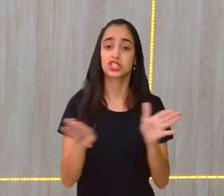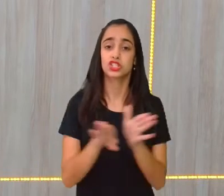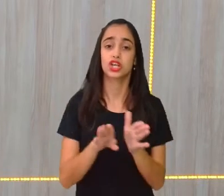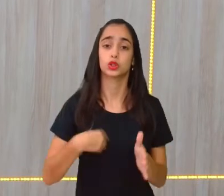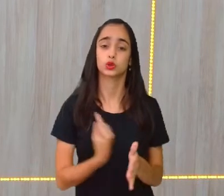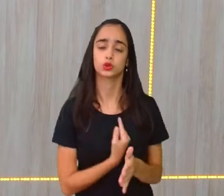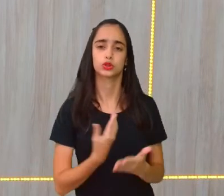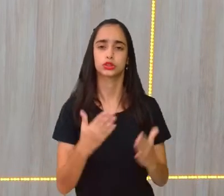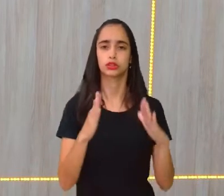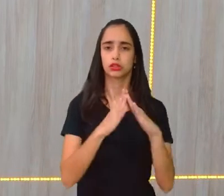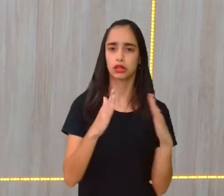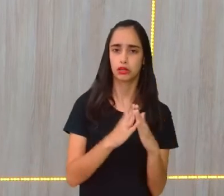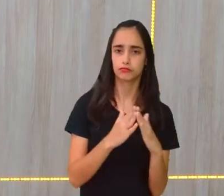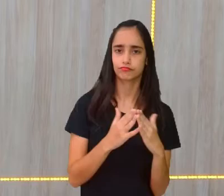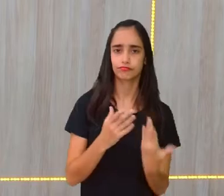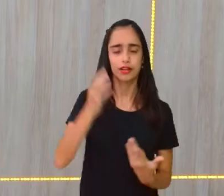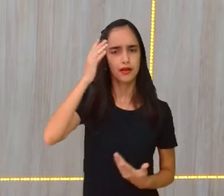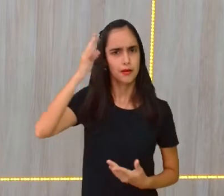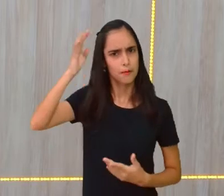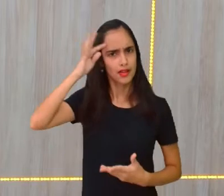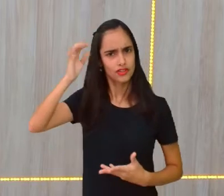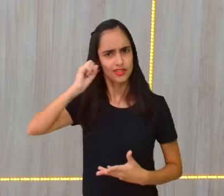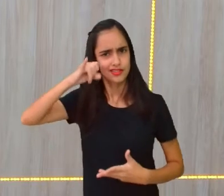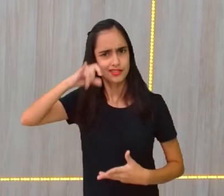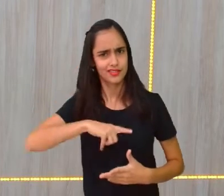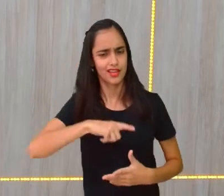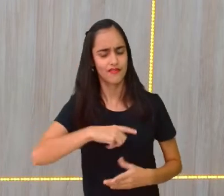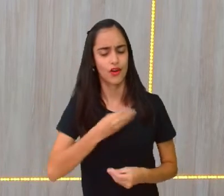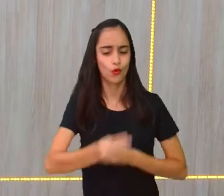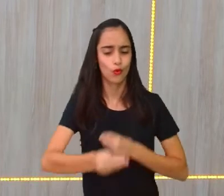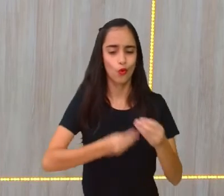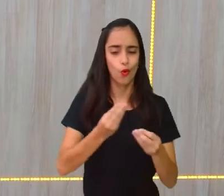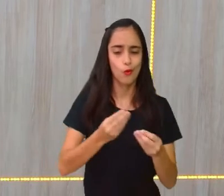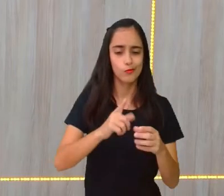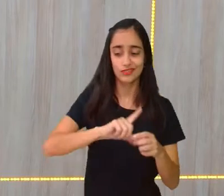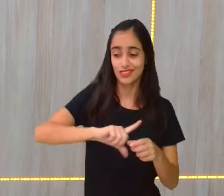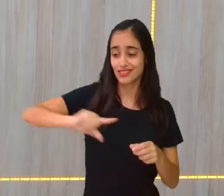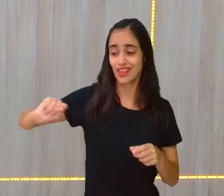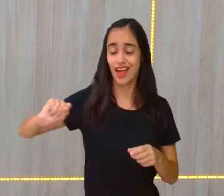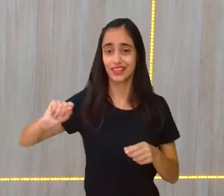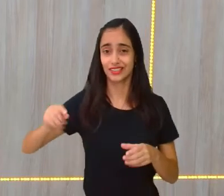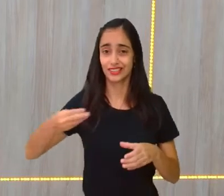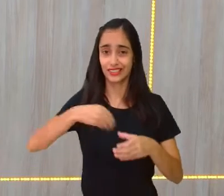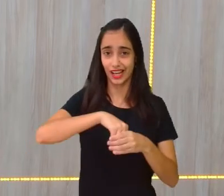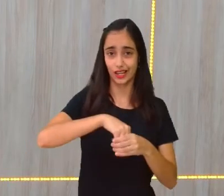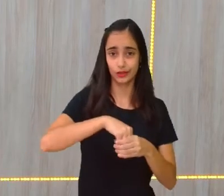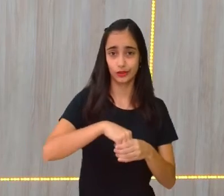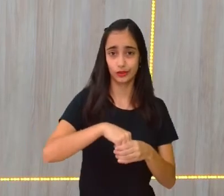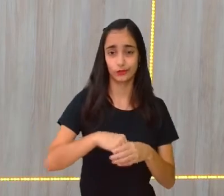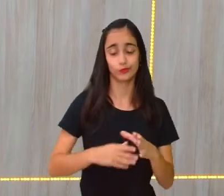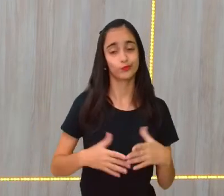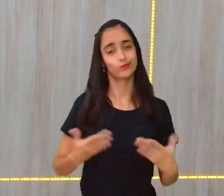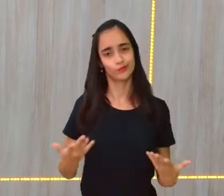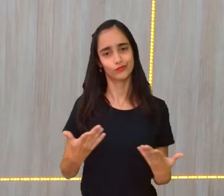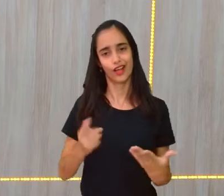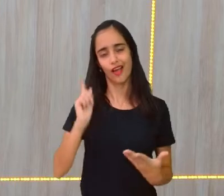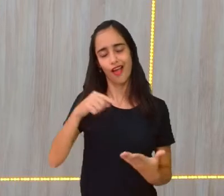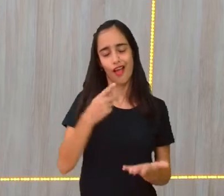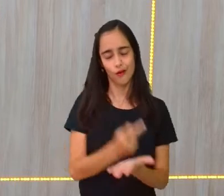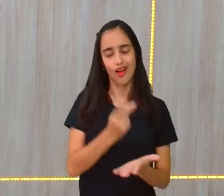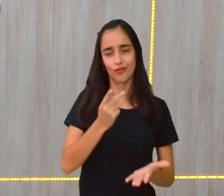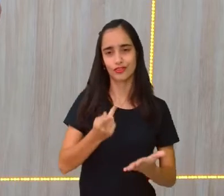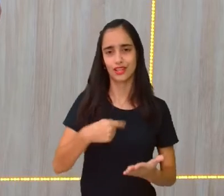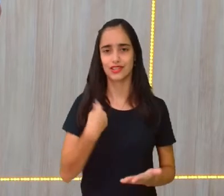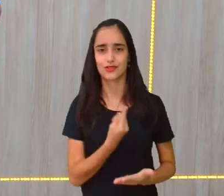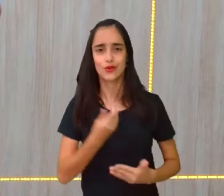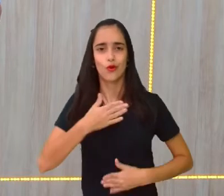cano, é isso que acontece com eles. Eles se deformam e conseguem sair. e quando sai, eles vão em busca de